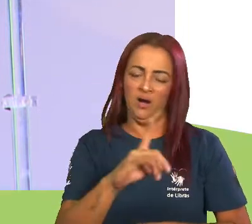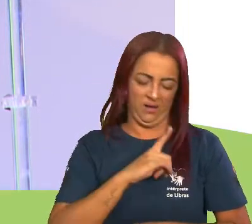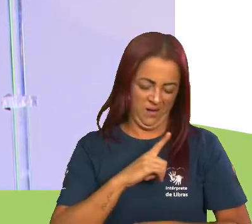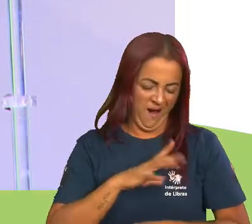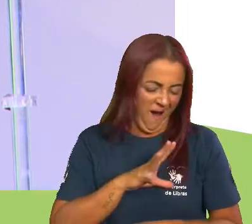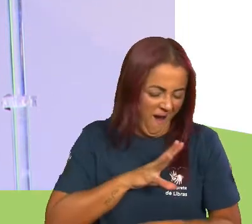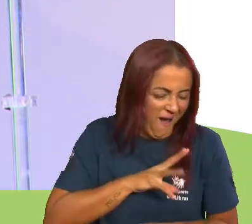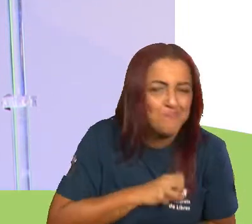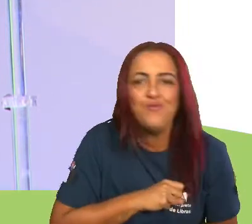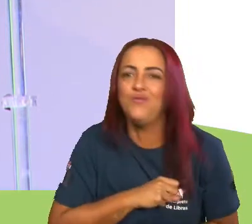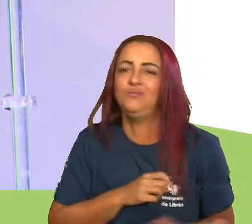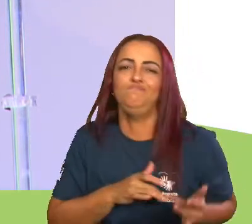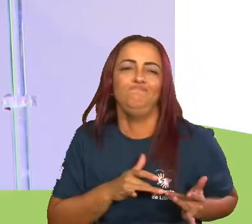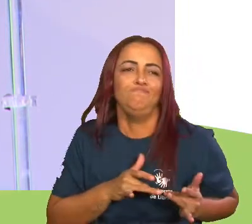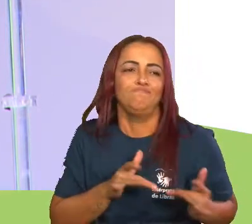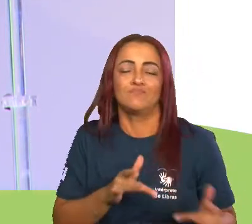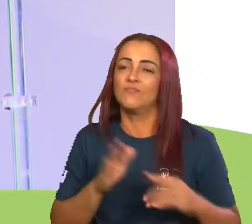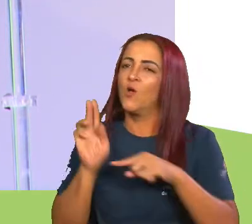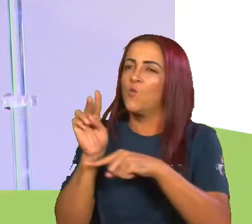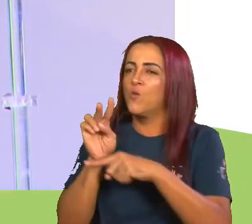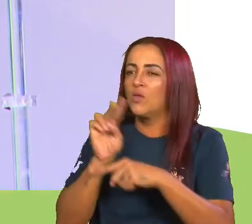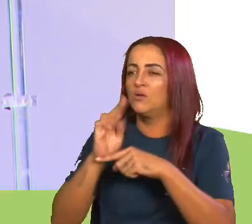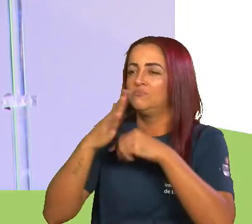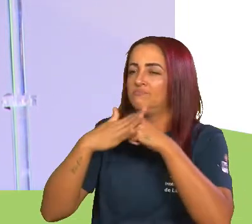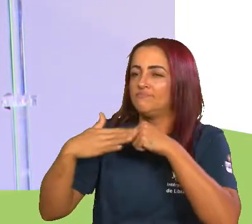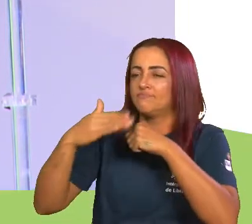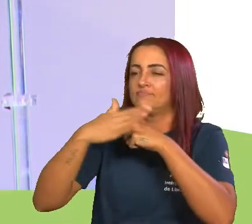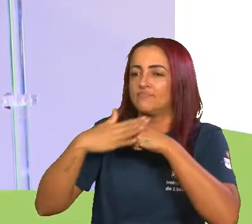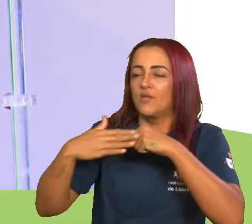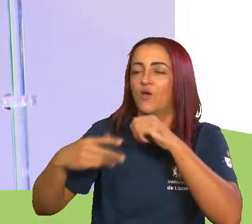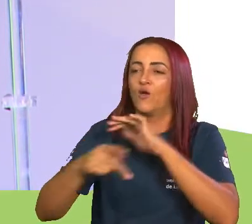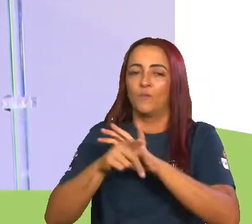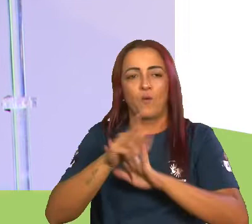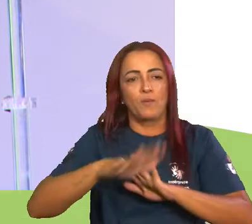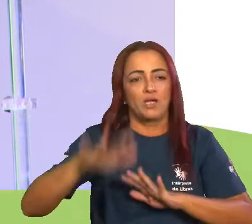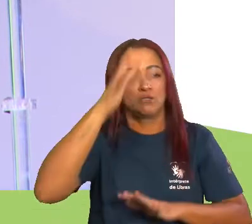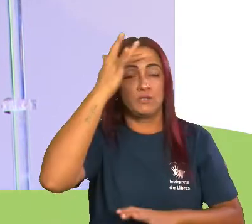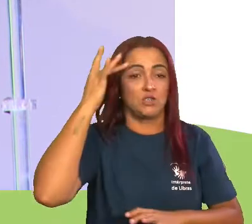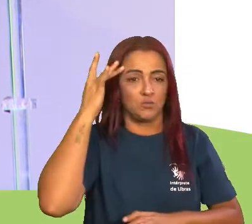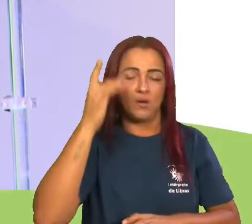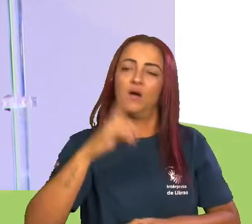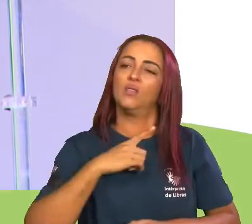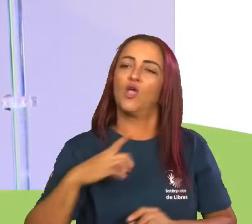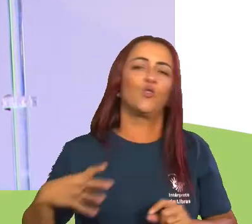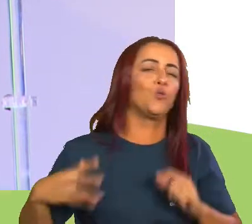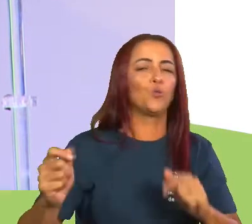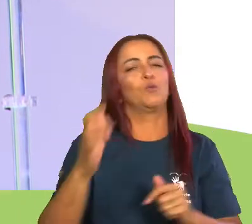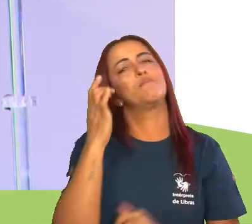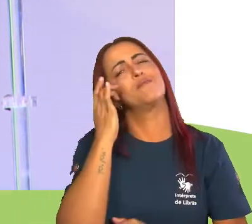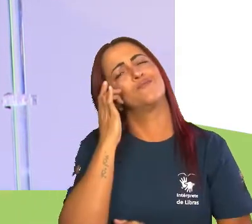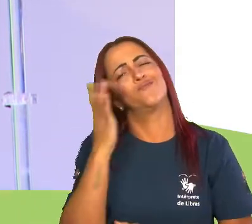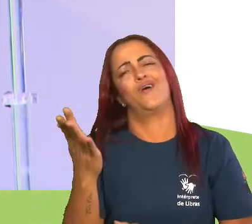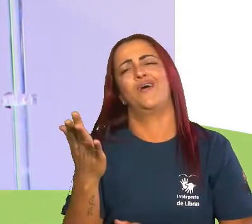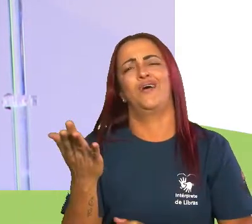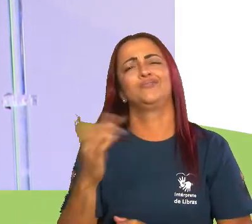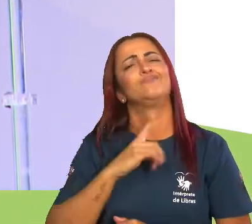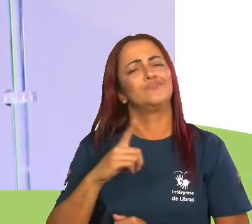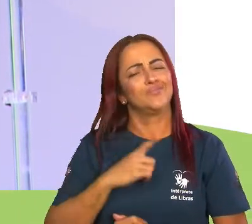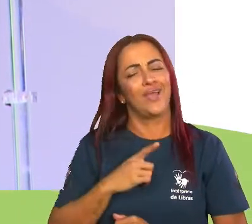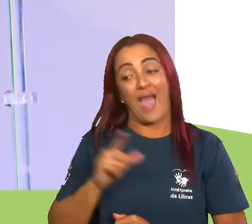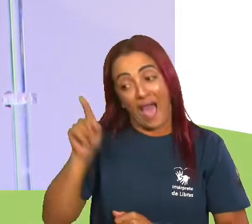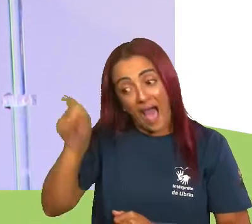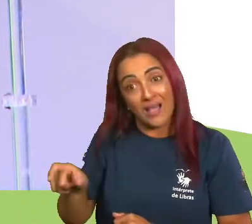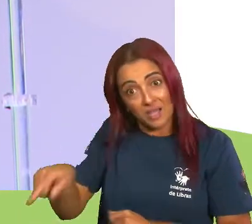pela causa, quando tem esse olhar do cuidar das pessoas, tudo torna-se muito mais fácil. E assim foi com o